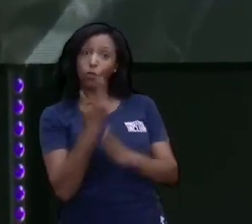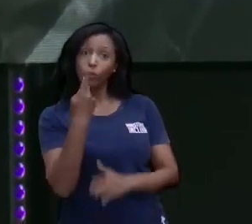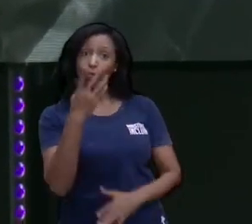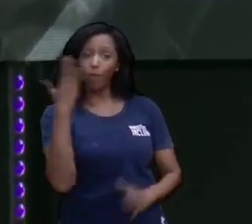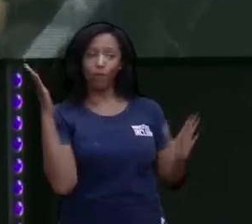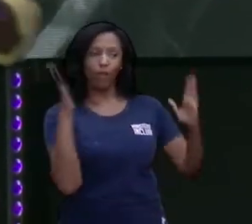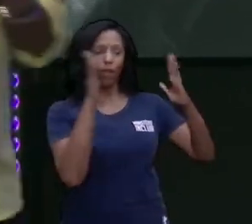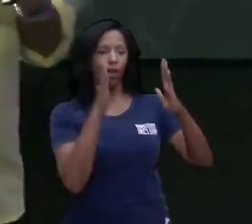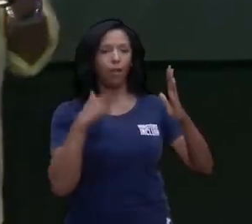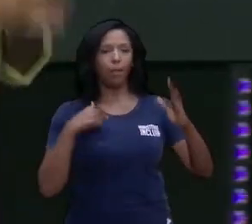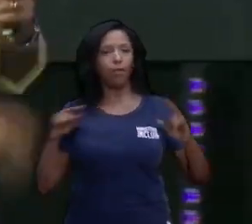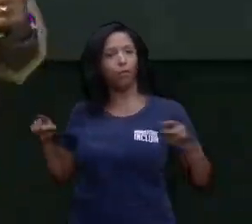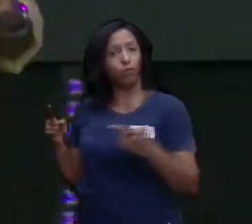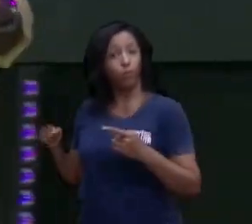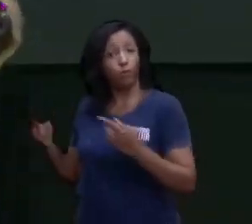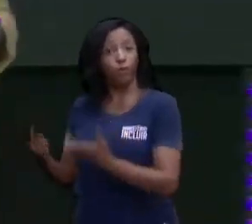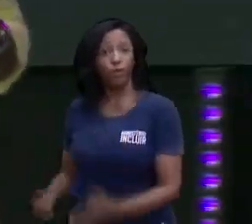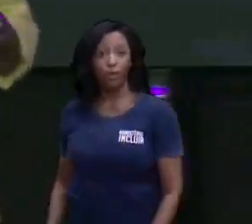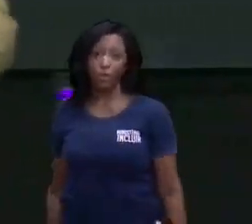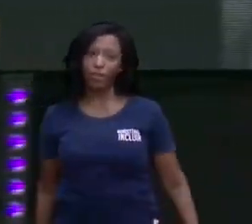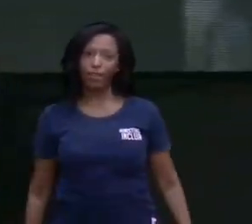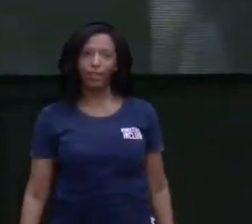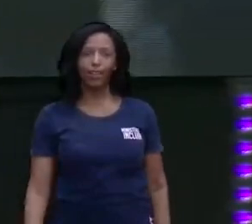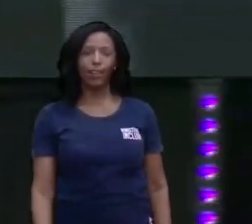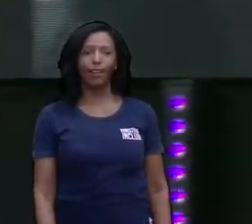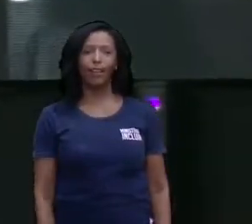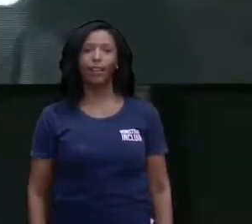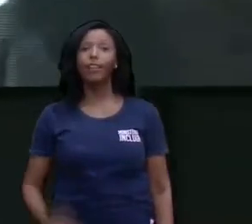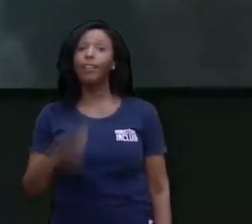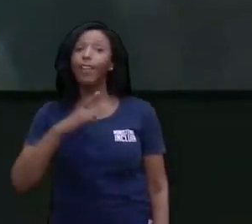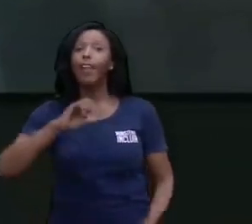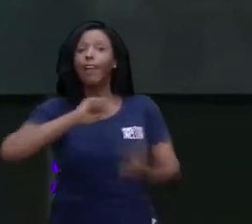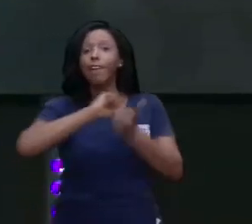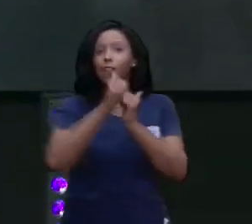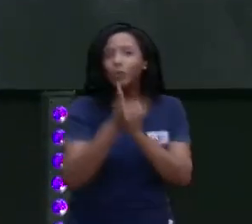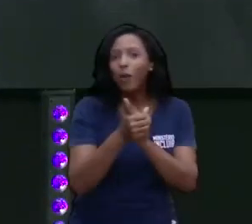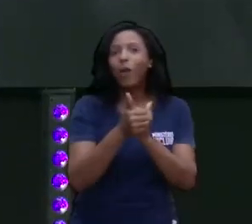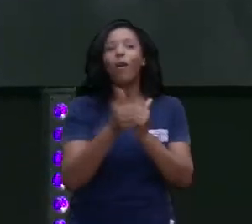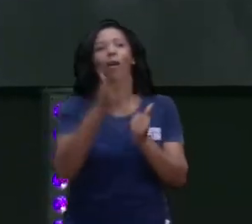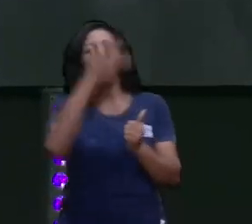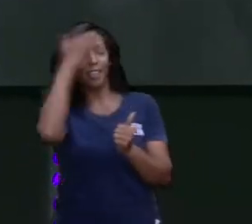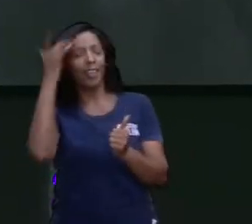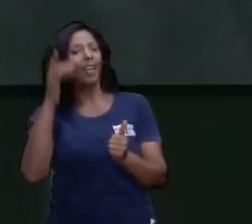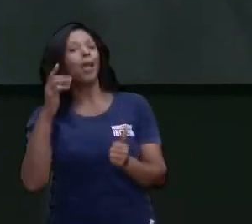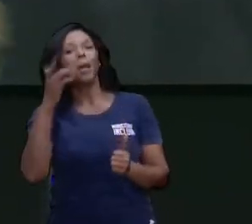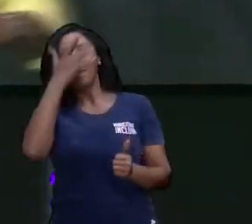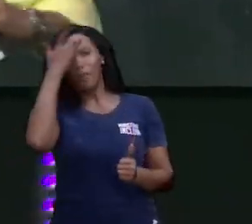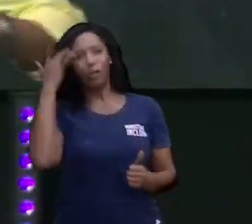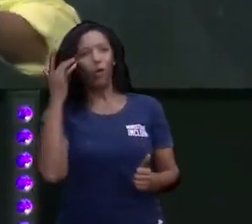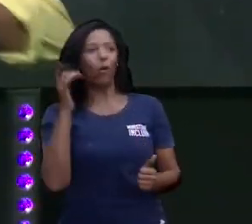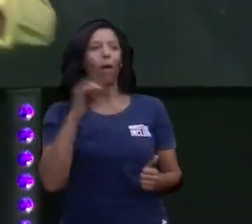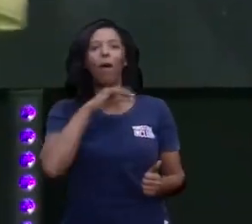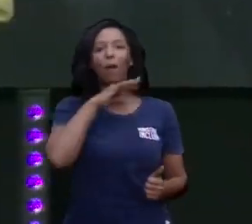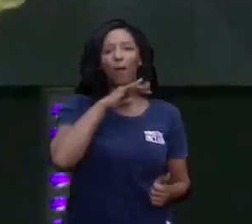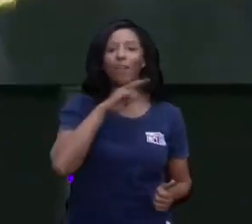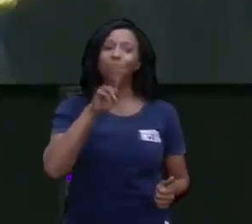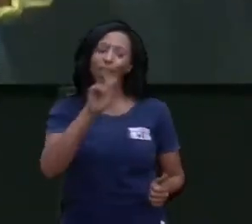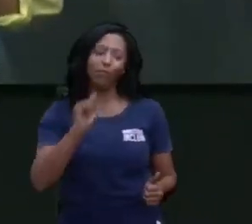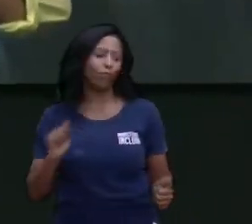cara mora perto da pelada vai te marcar porque para tirar do sério aí você que chegou lá as mãos antes